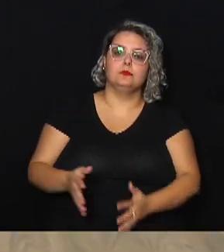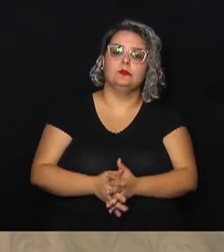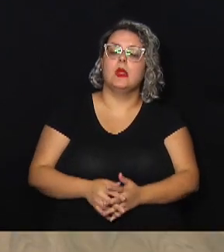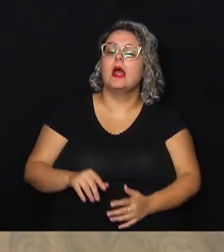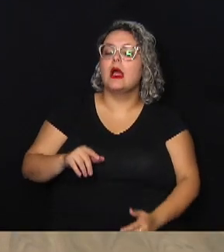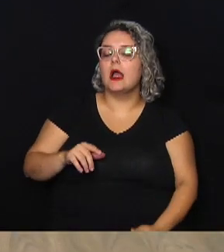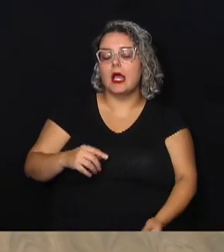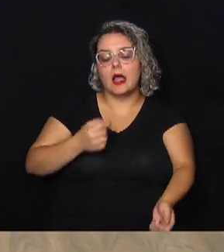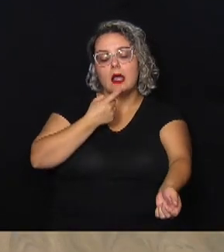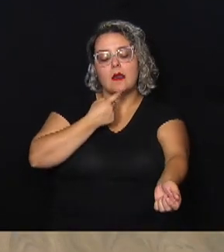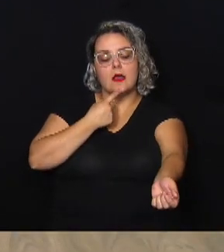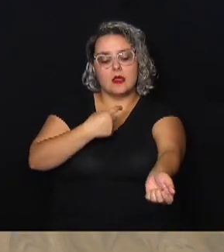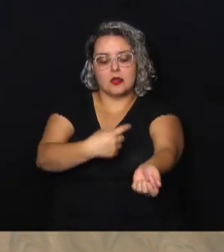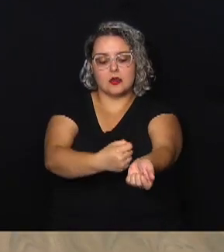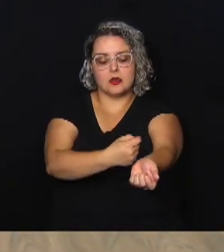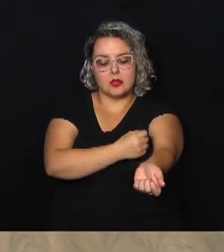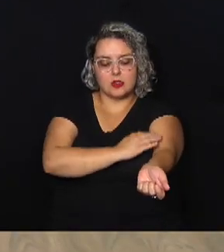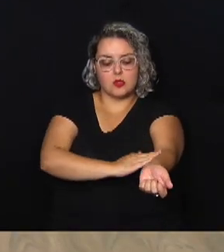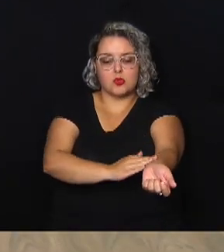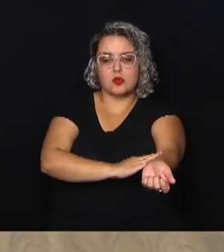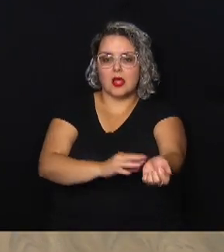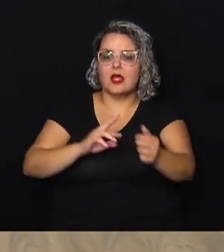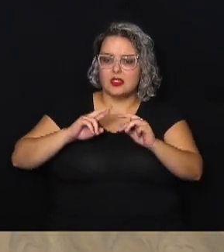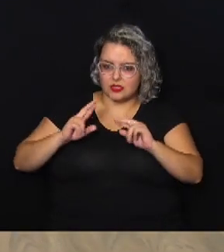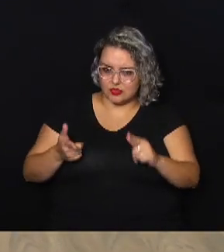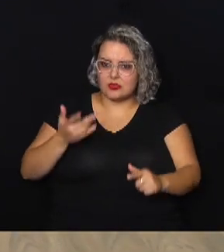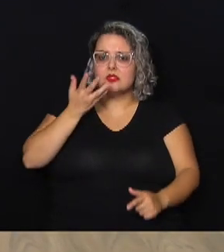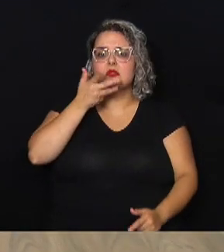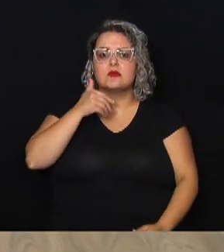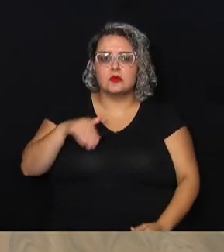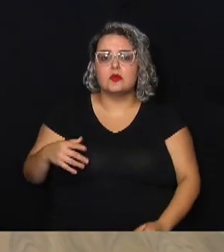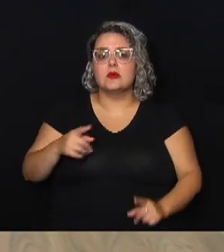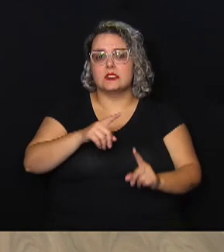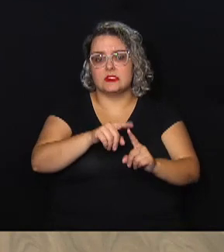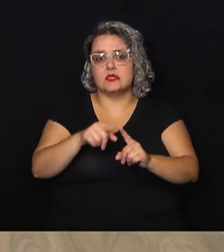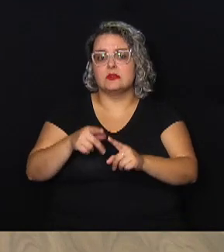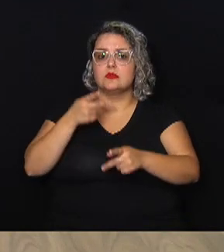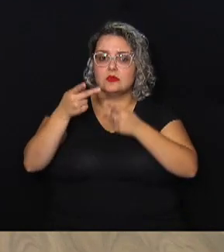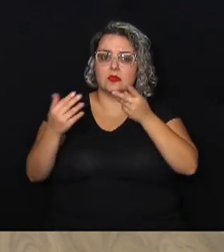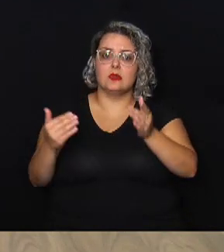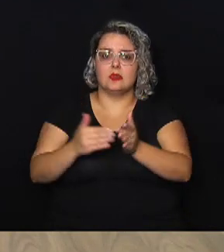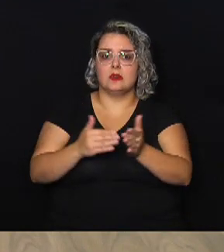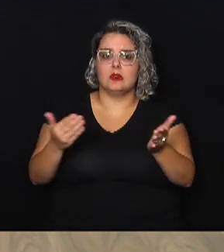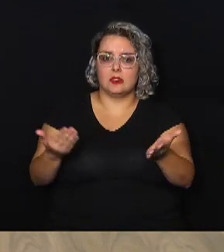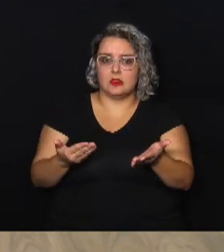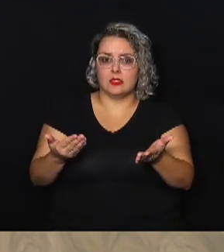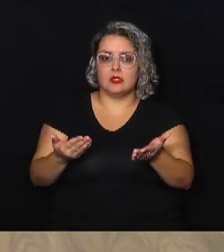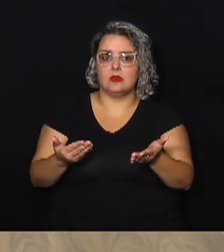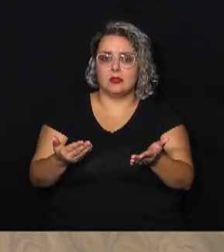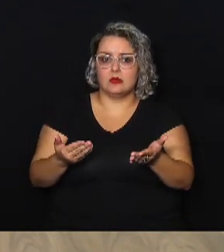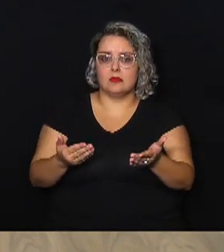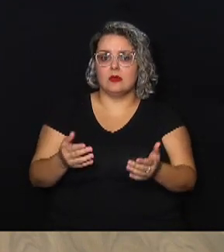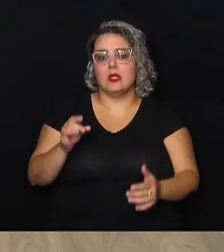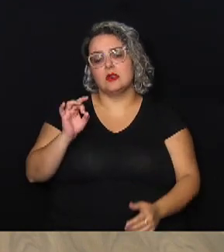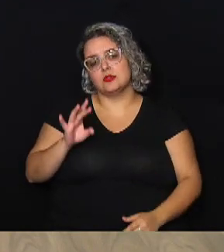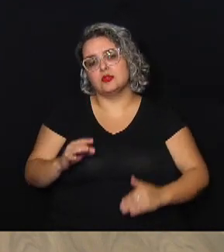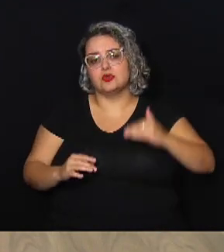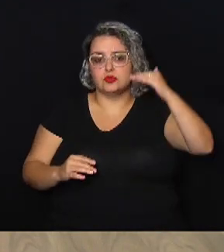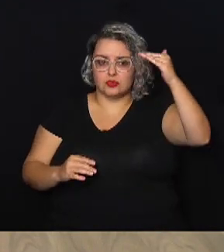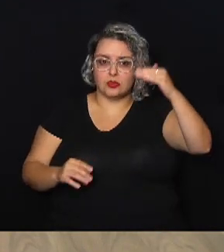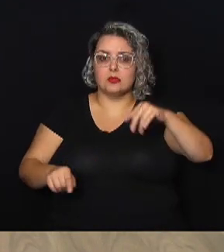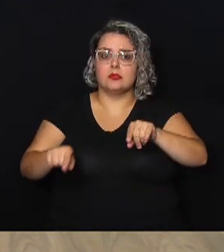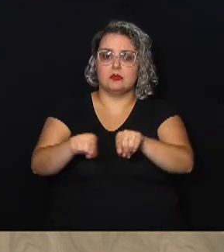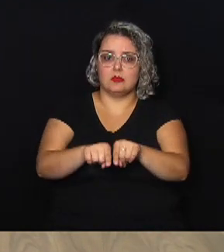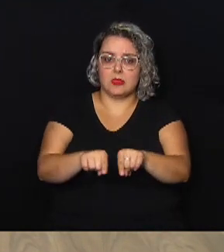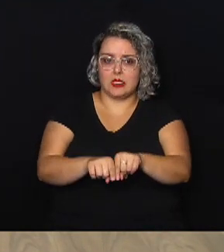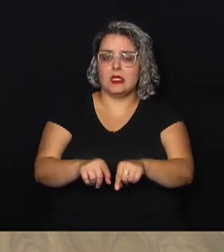na criança também é diferente, doutor? Ou esses tipos que a gente falou até agora, são só nos adultos ou também aparecem